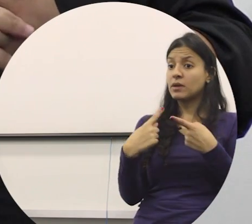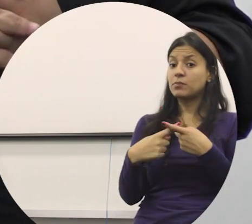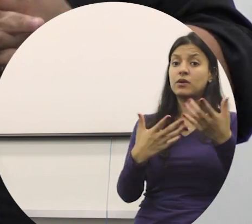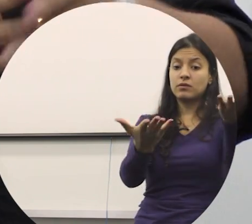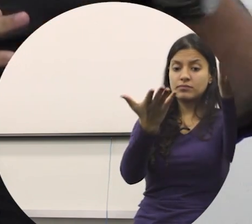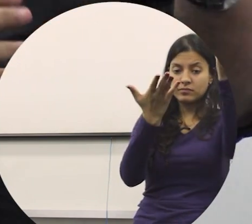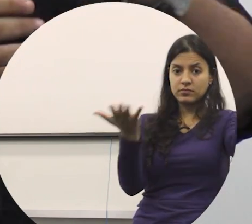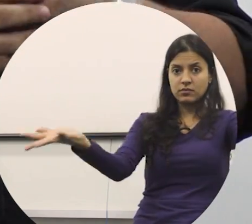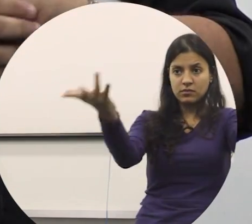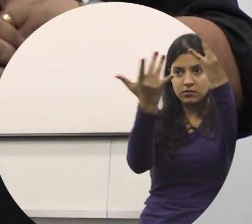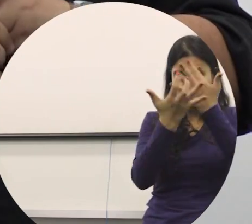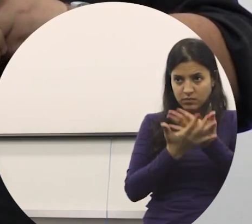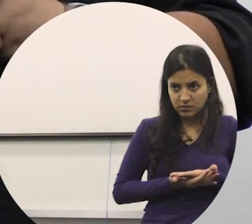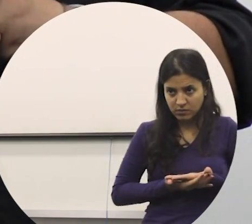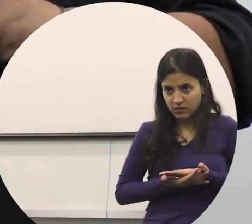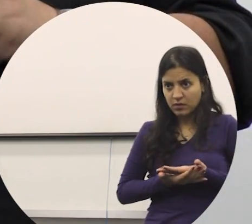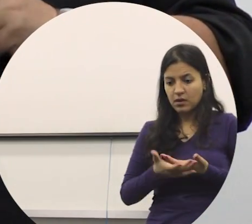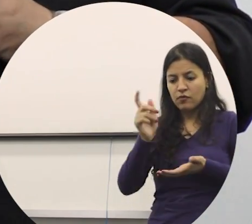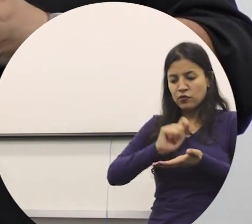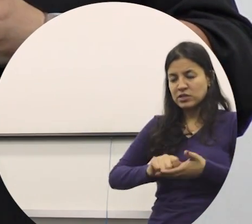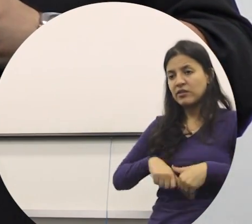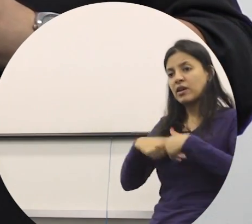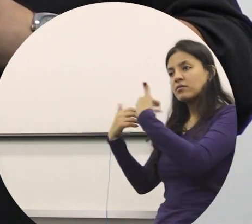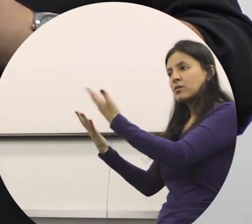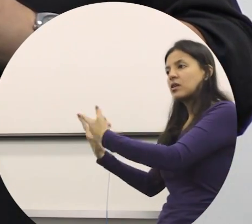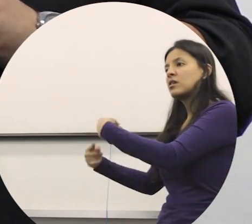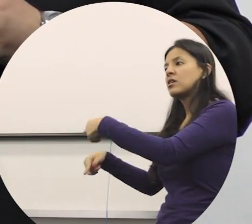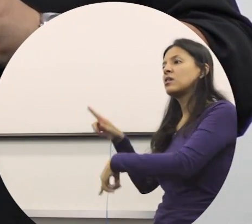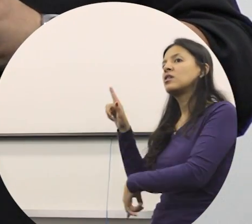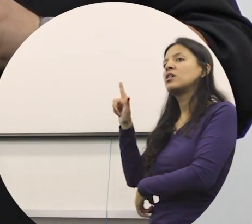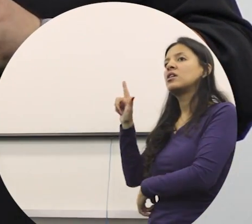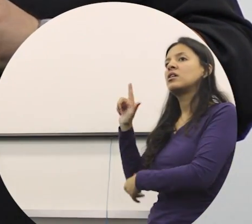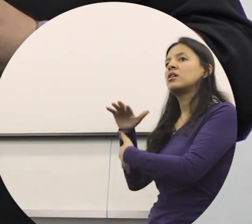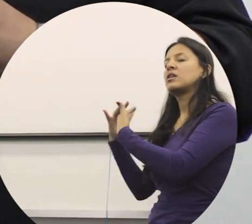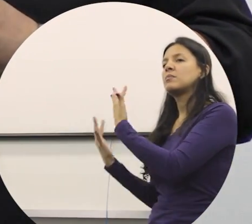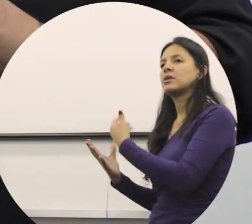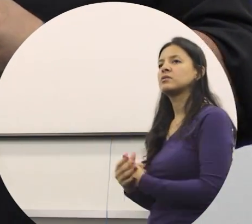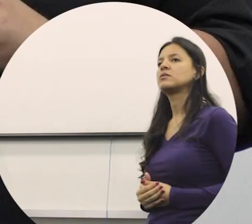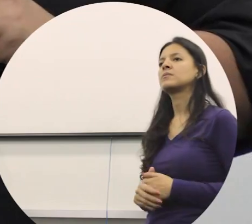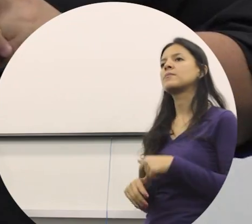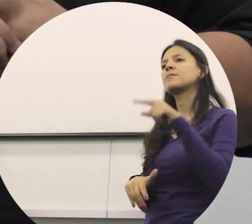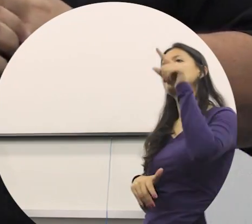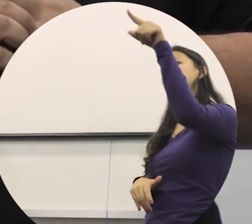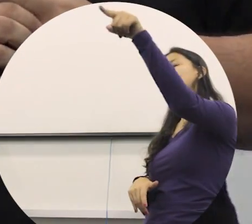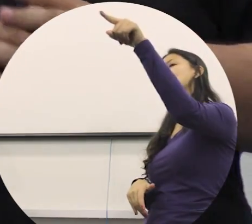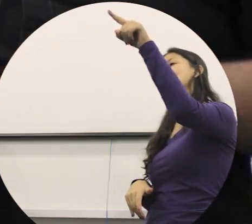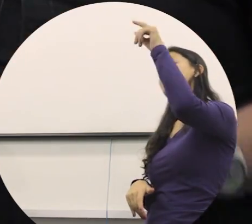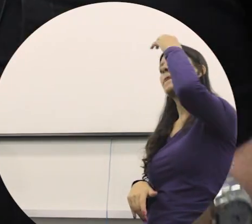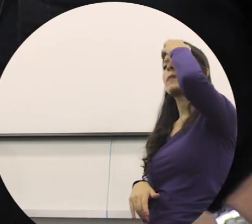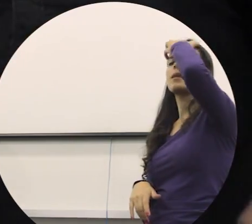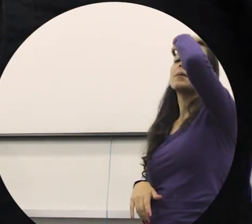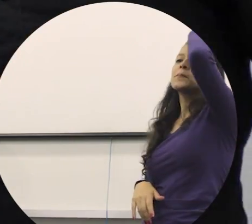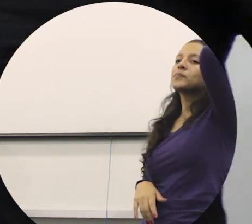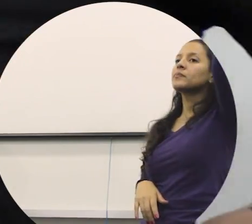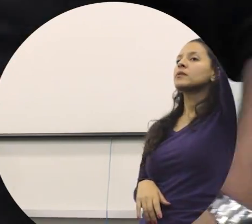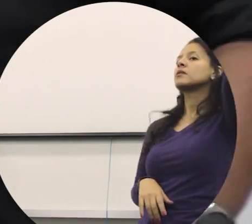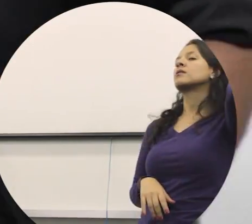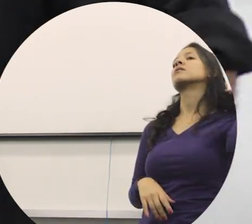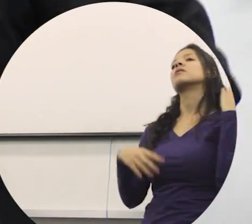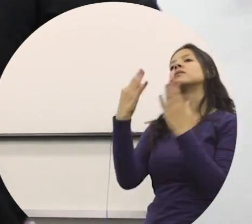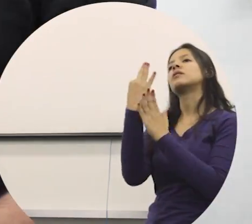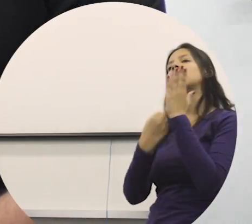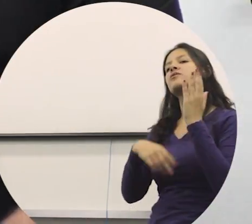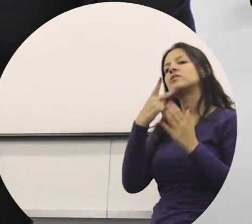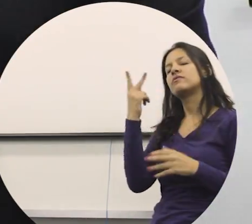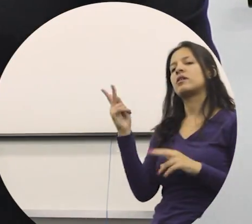essas coisas e vou levar para o grupo na próxima terça-feira. Você, no texto, coloca, quando a gente pensa em política linguística,